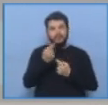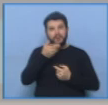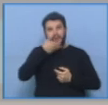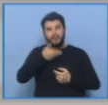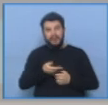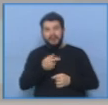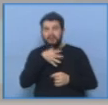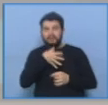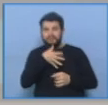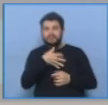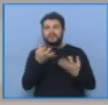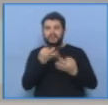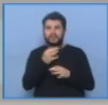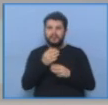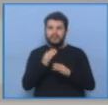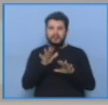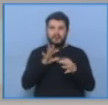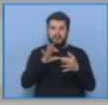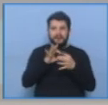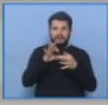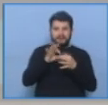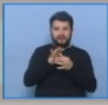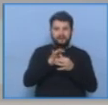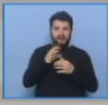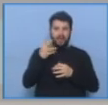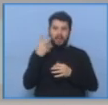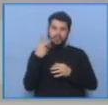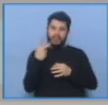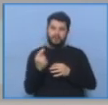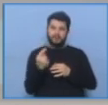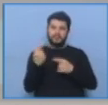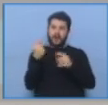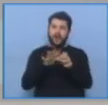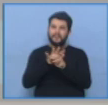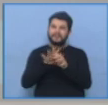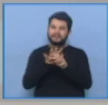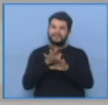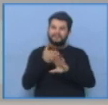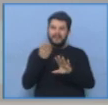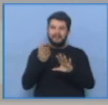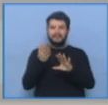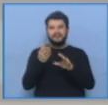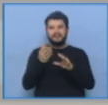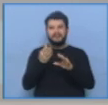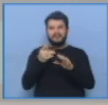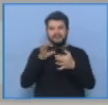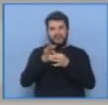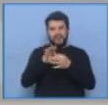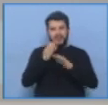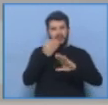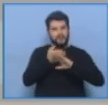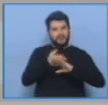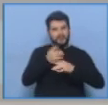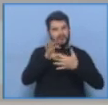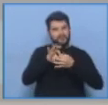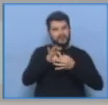especialistas vão dizendo, não é? Por trás da relação de abuso está também mais do que a questão eminentemente sexual, está